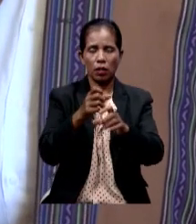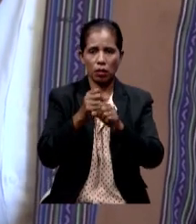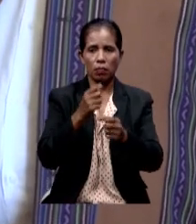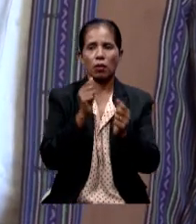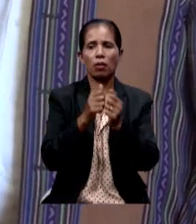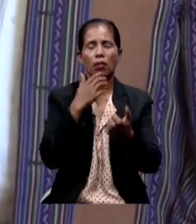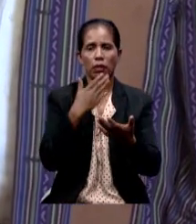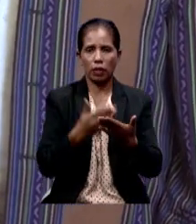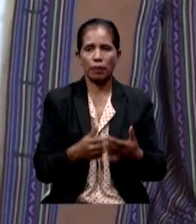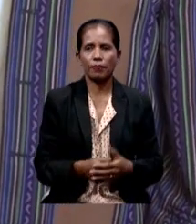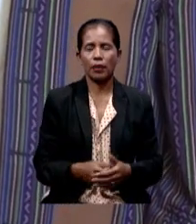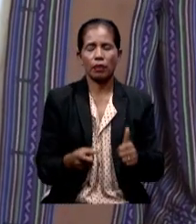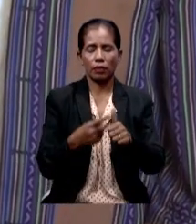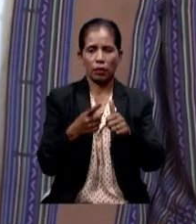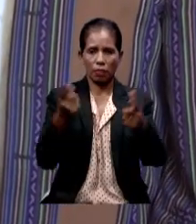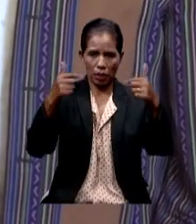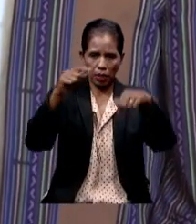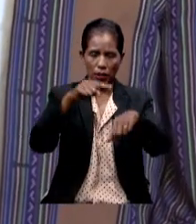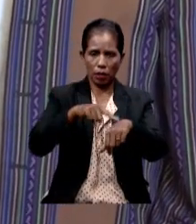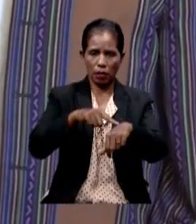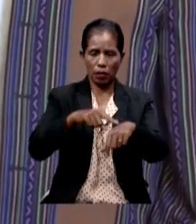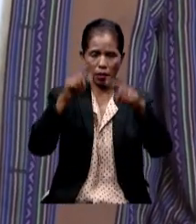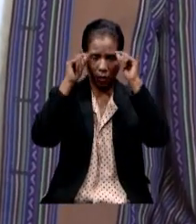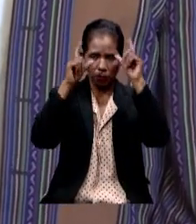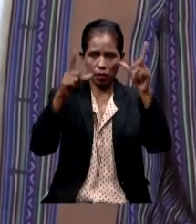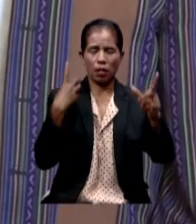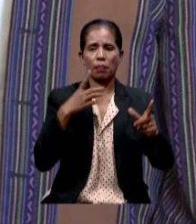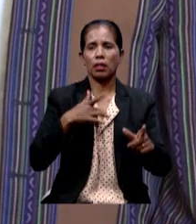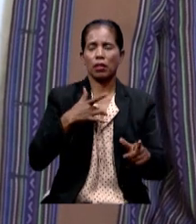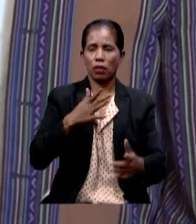Timor Leste and we appreciated